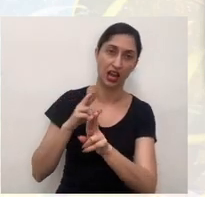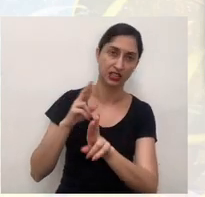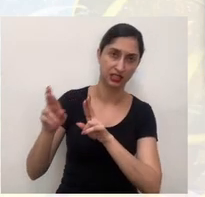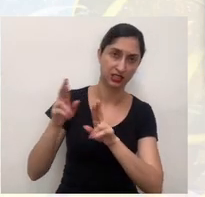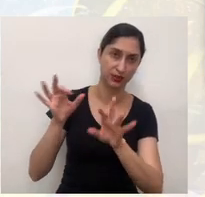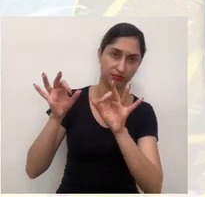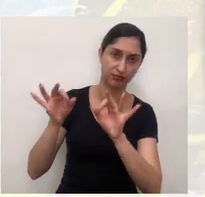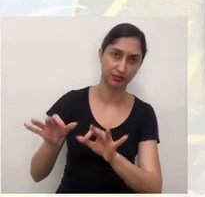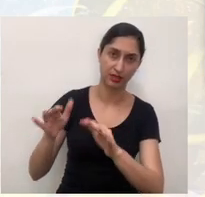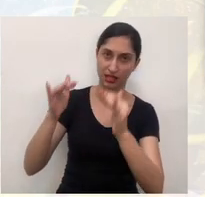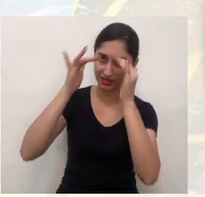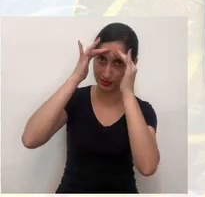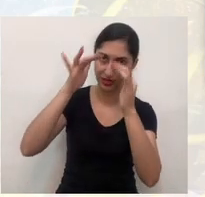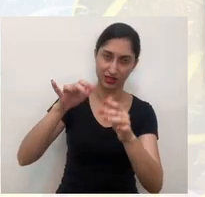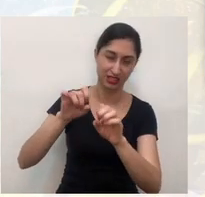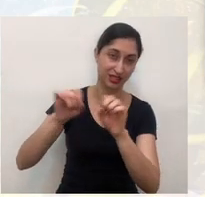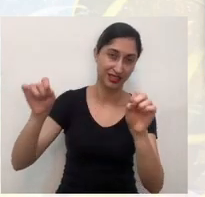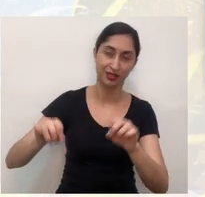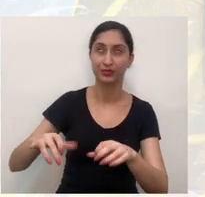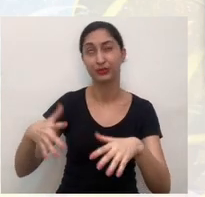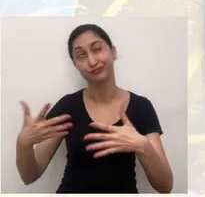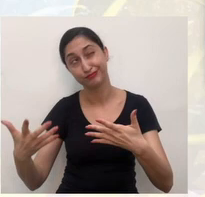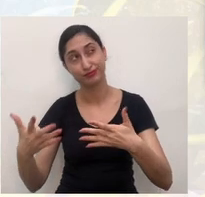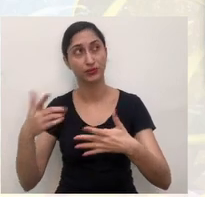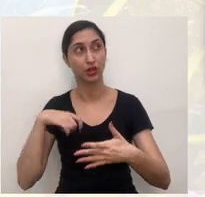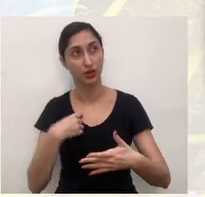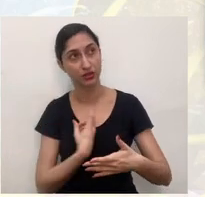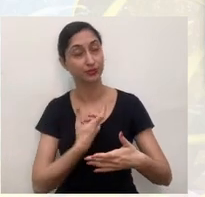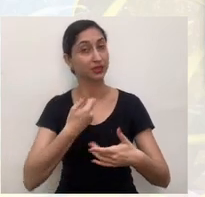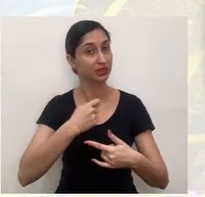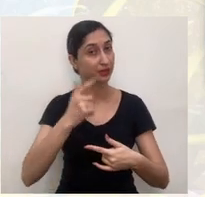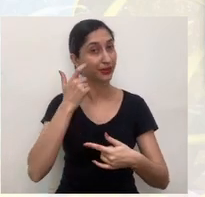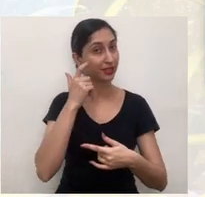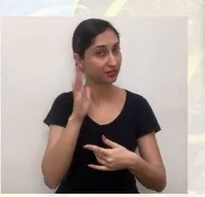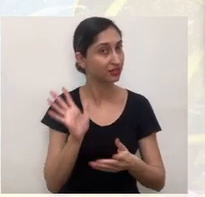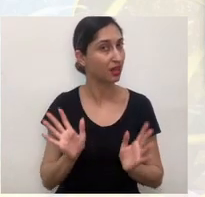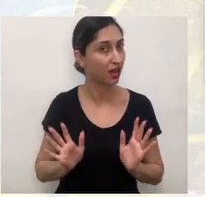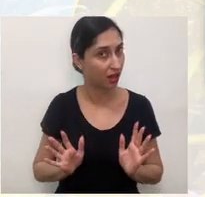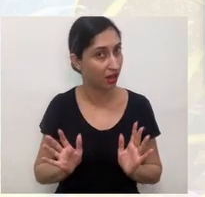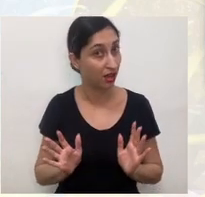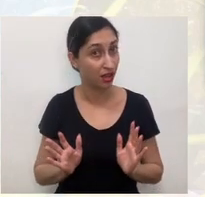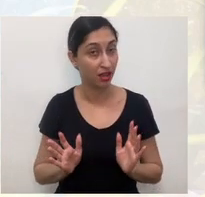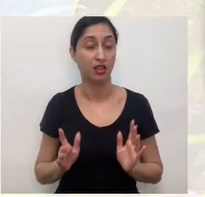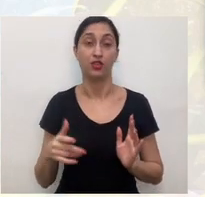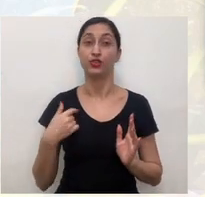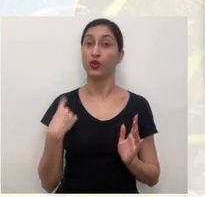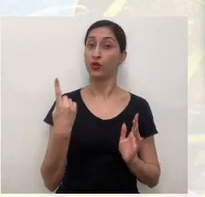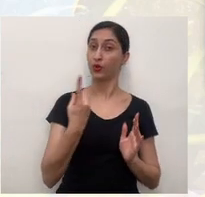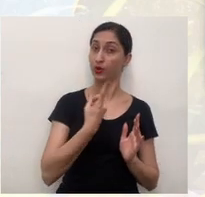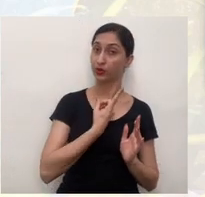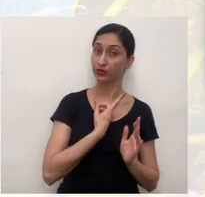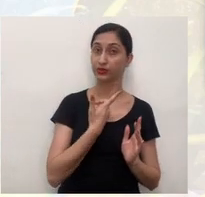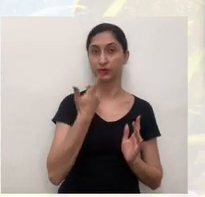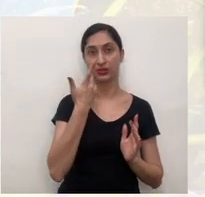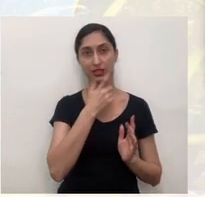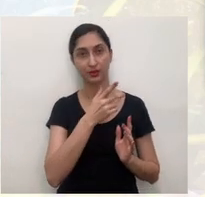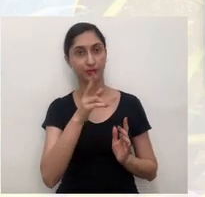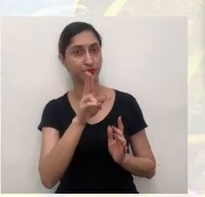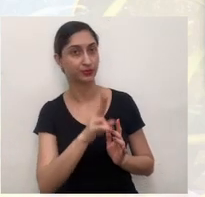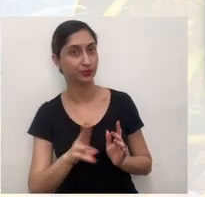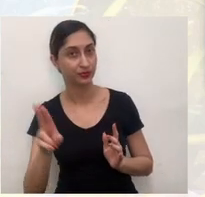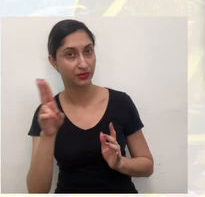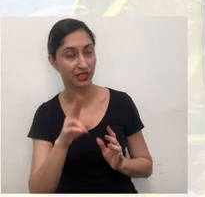assim, só para a gente ter isso na cabeça, porque dessa forma a gente consegue usar o